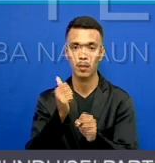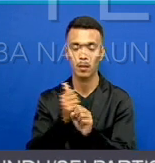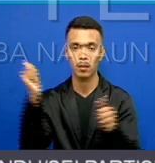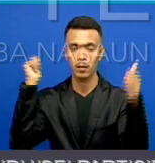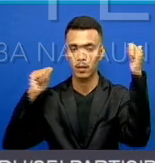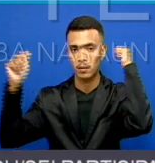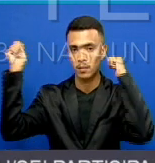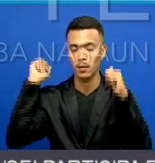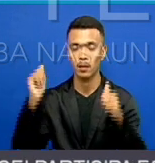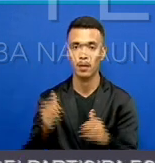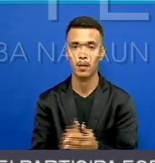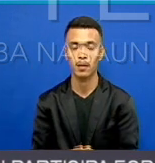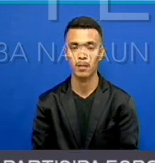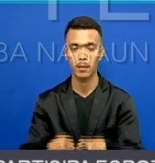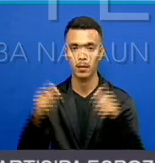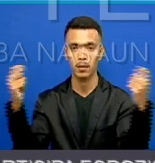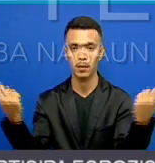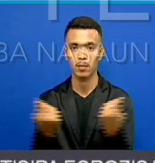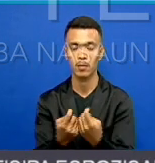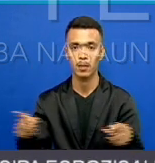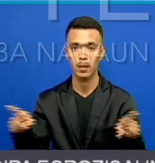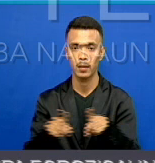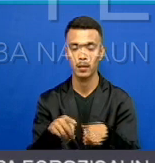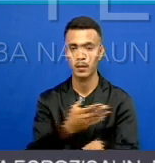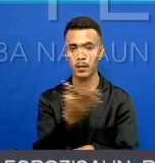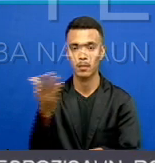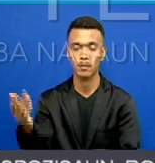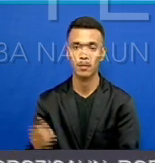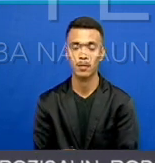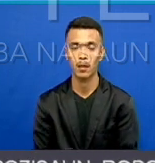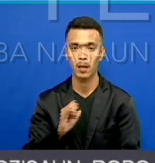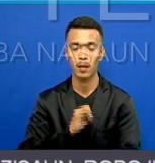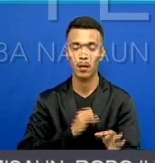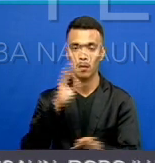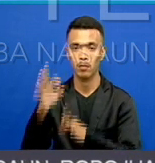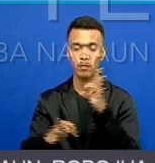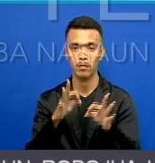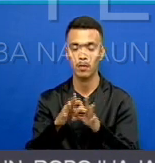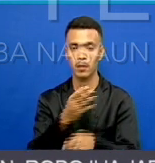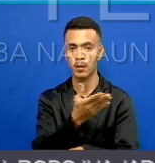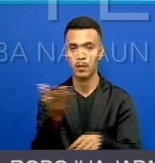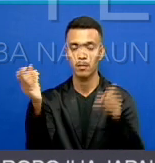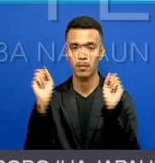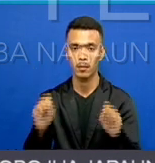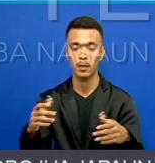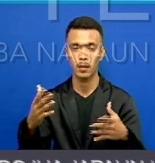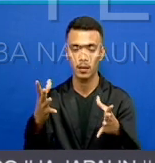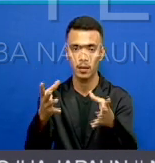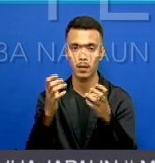neve e a integração, tecnologia, nura e minha produto tico. A fiar kata que me bele e minha vontade no mehi a